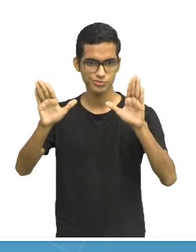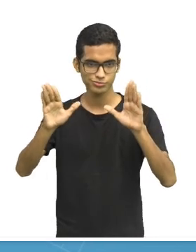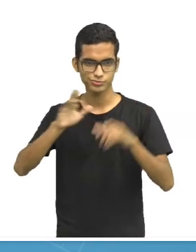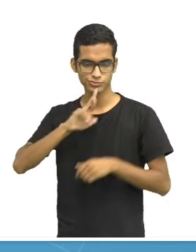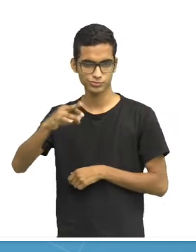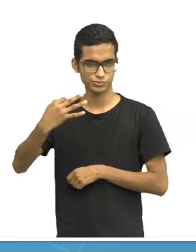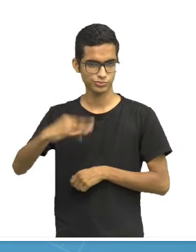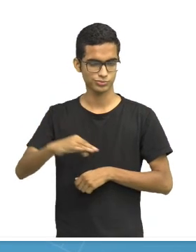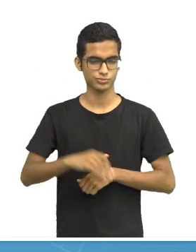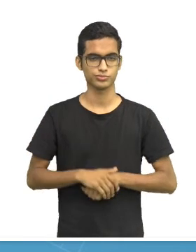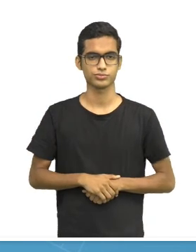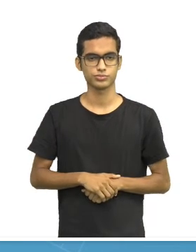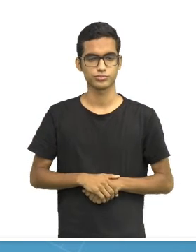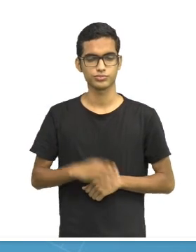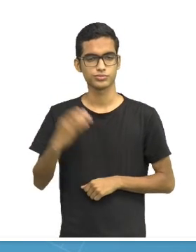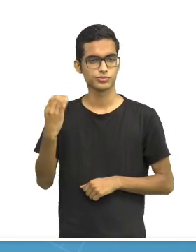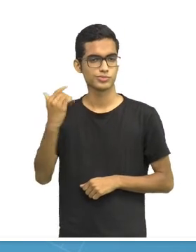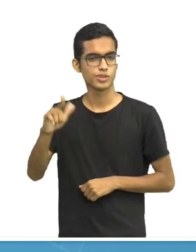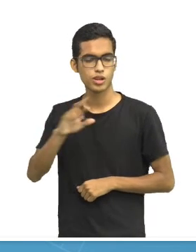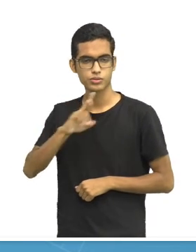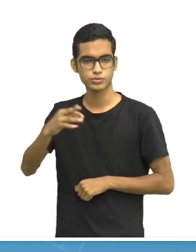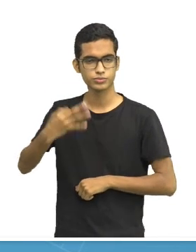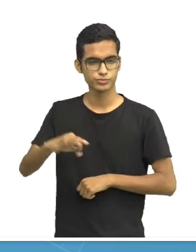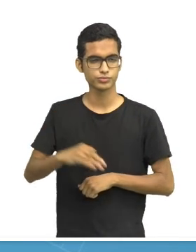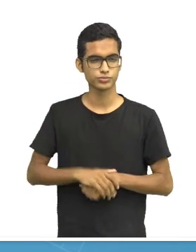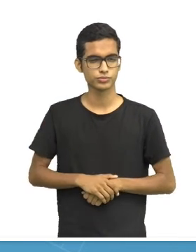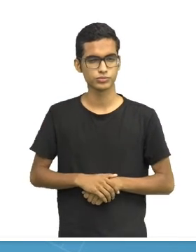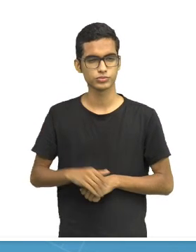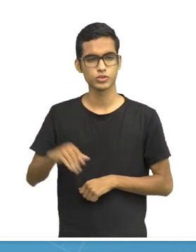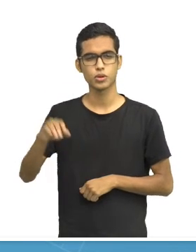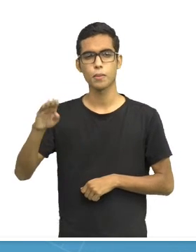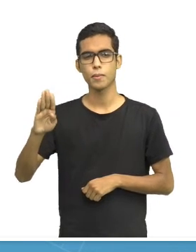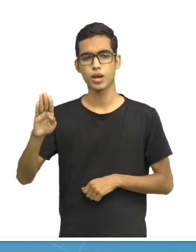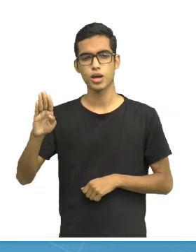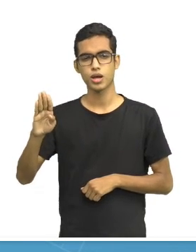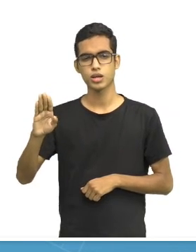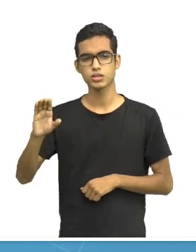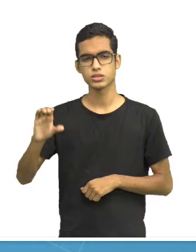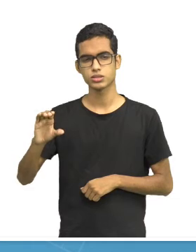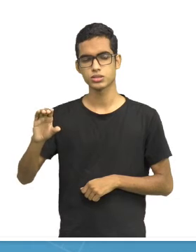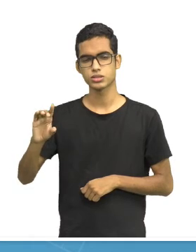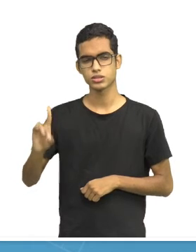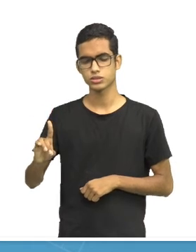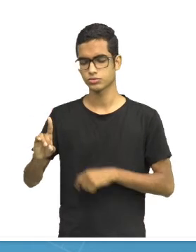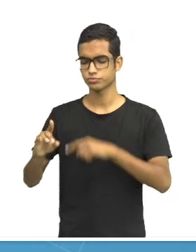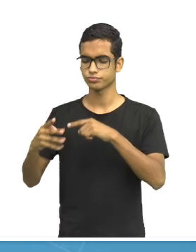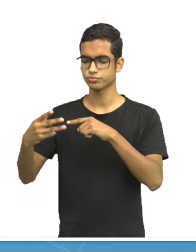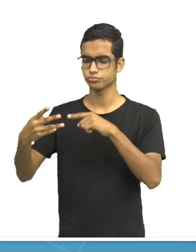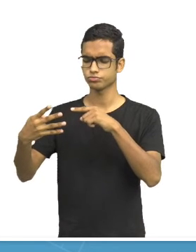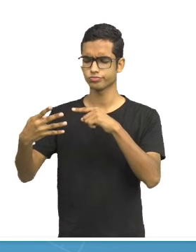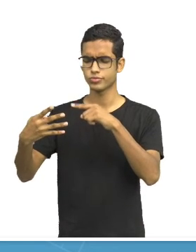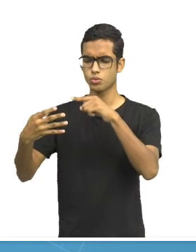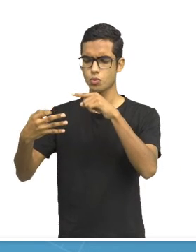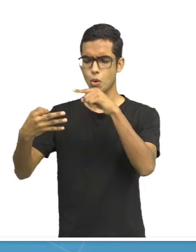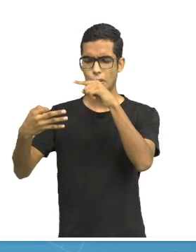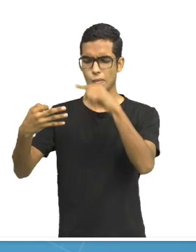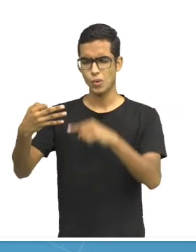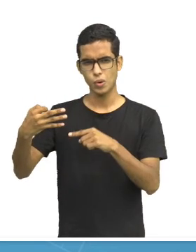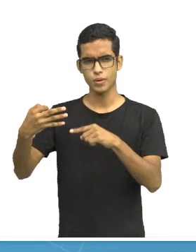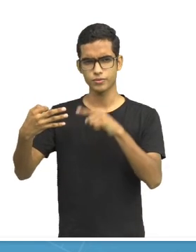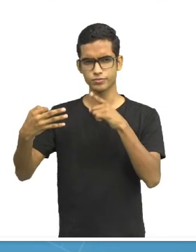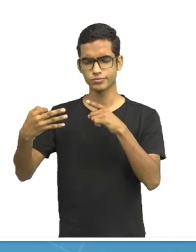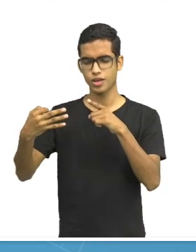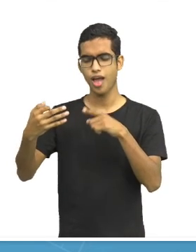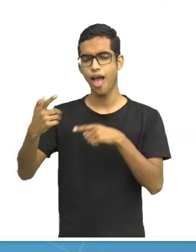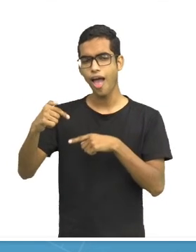quê? Porque tanto o Pierre, Augusto Renoir, Camille Pissarro e o Edgar Degas, eles pertencem